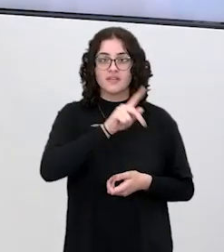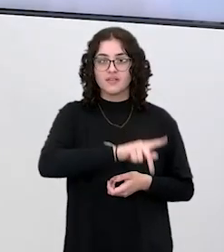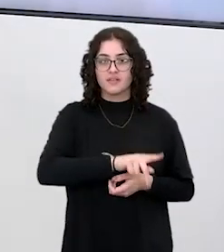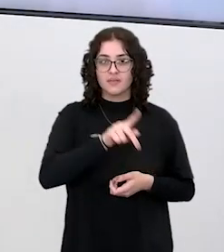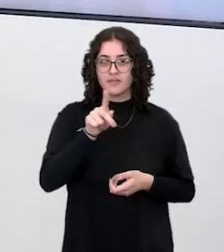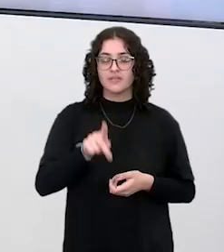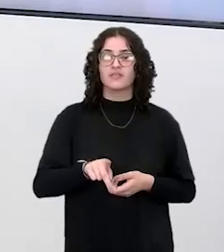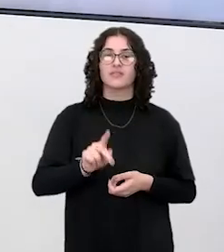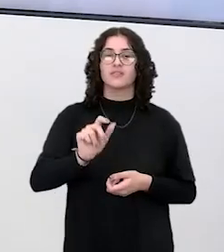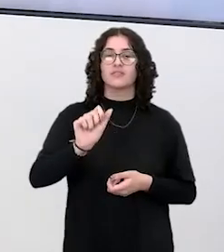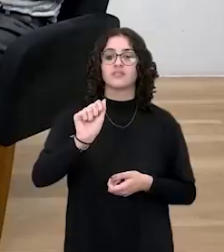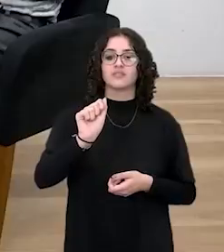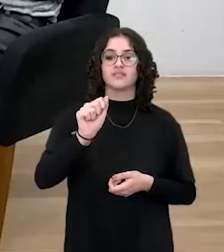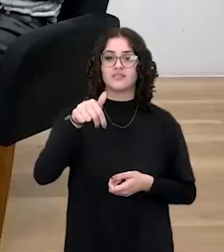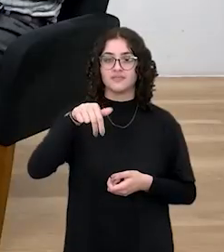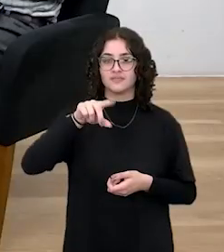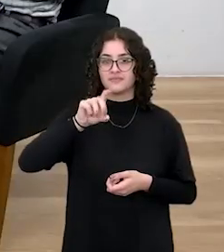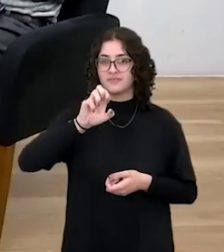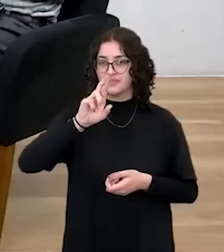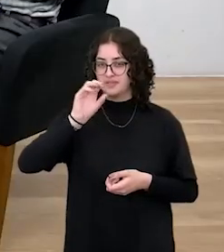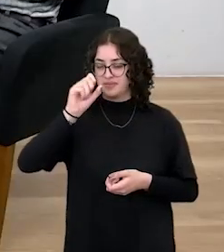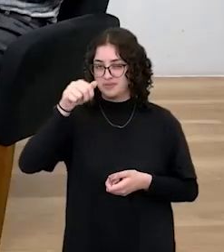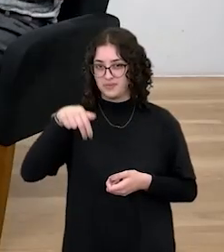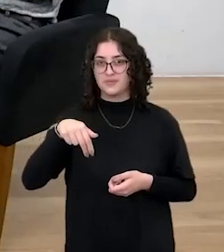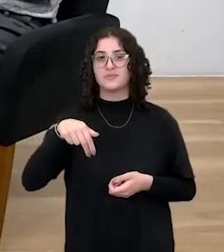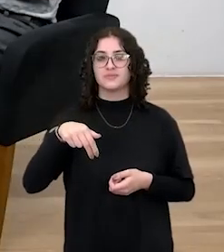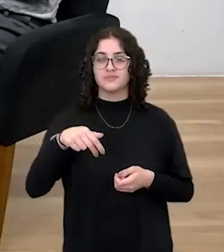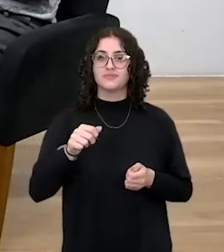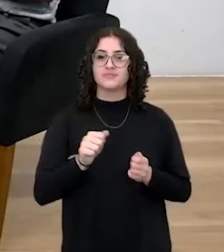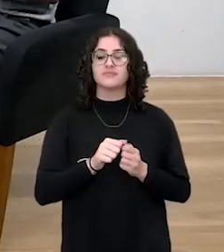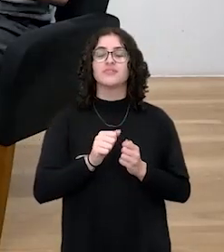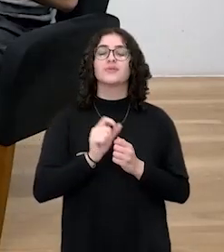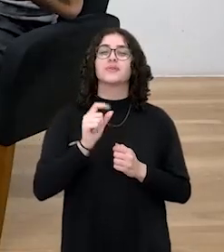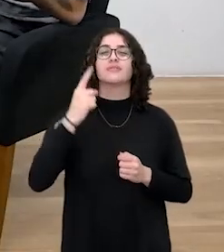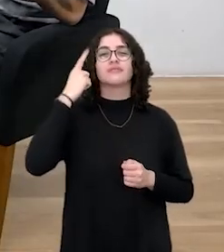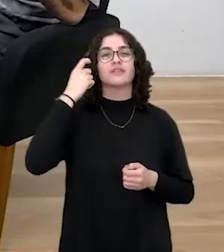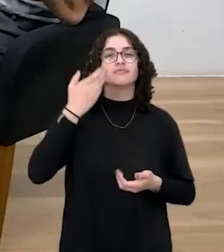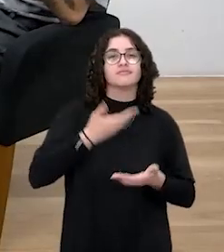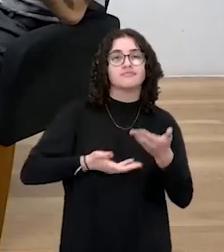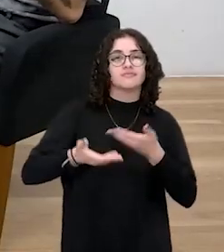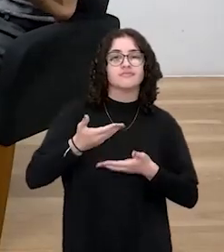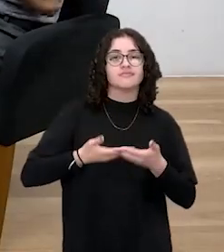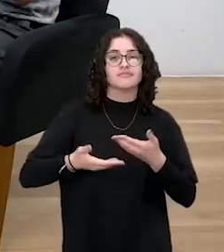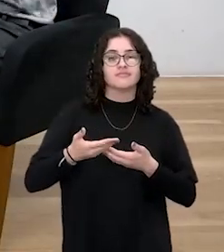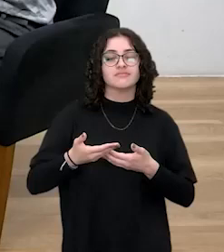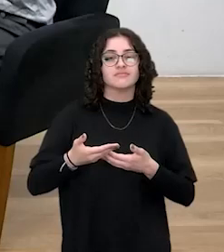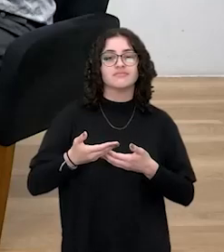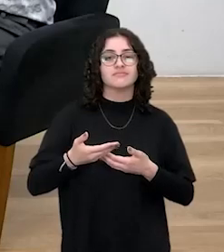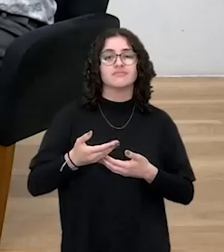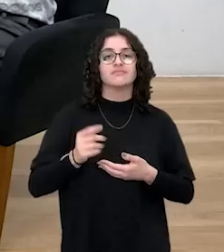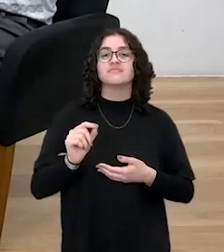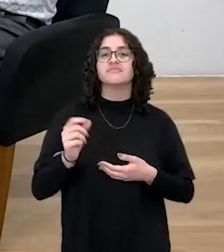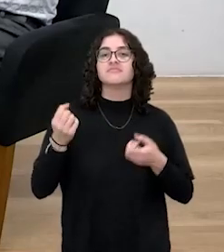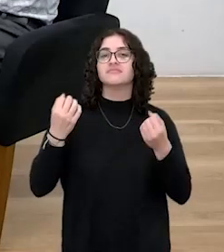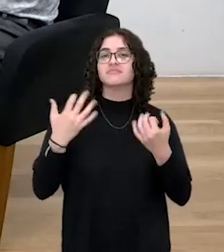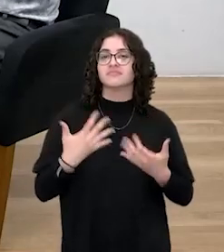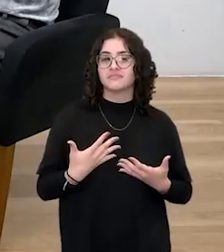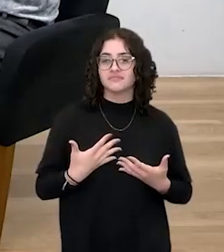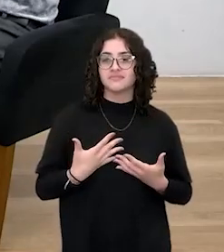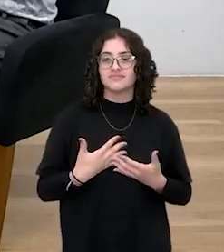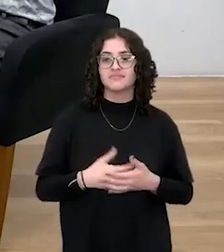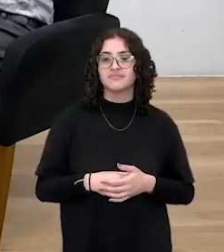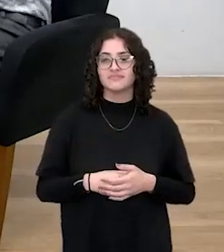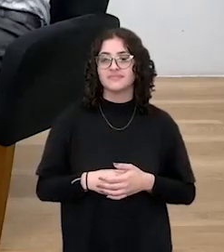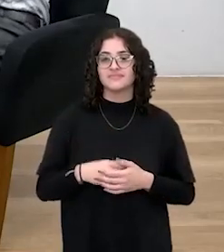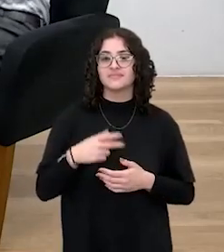professor Anderson, que vai trocar uma ideia com a gente. O que aconteceu aqui, Anderson? Fala pra nós, Anderson. Abra